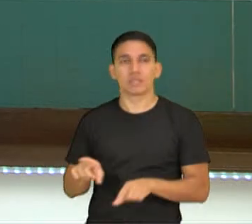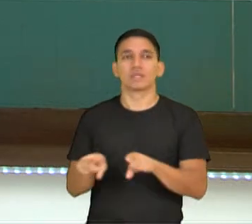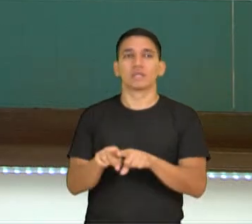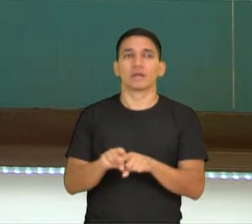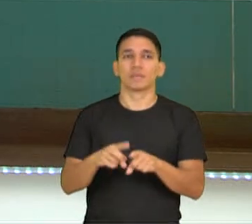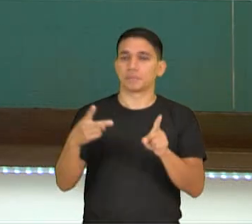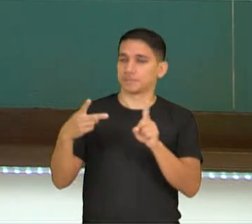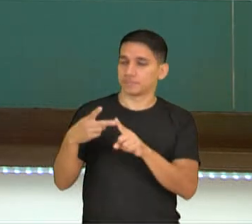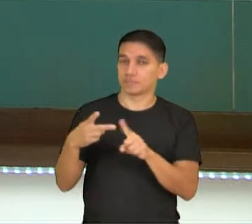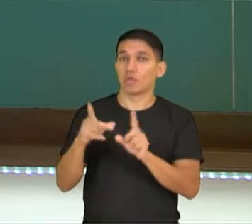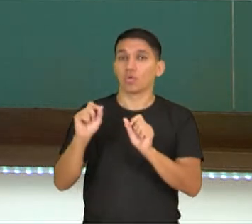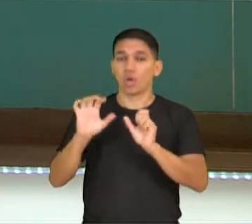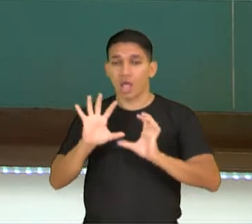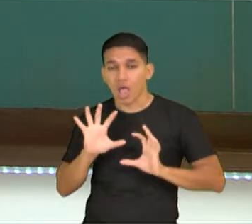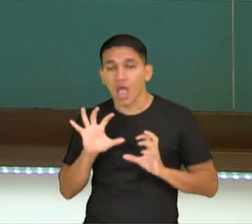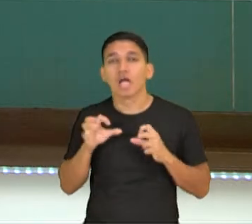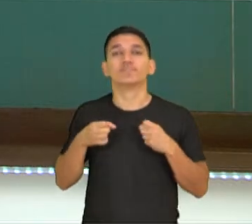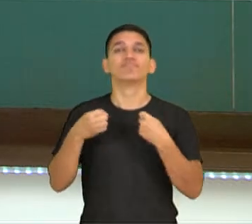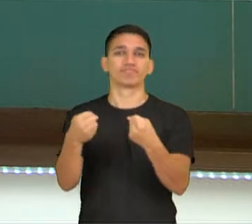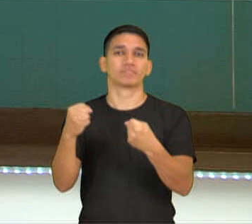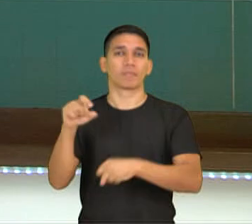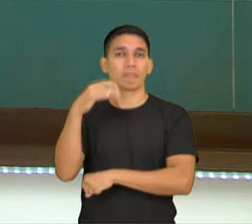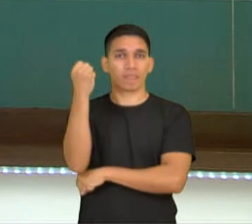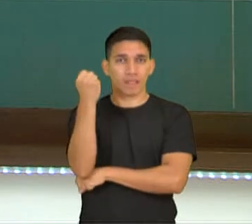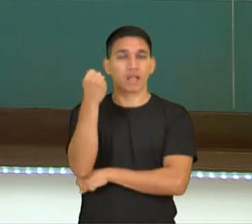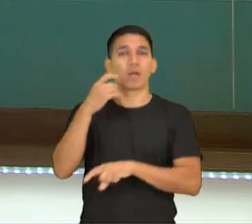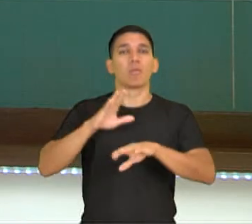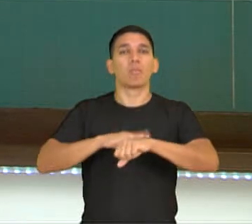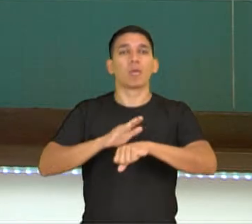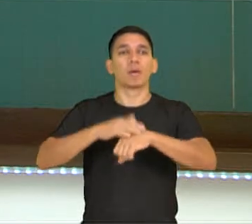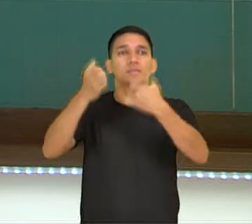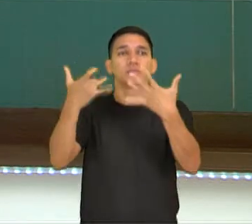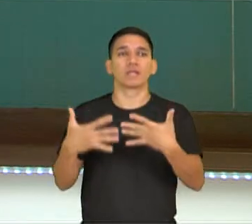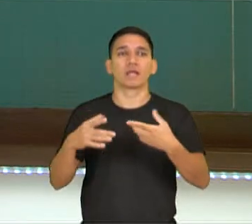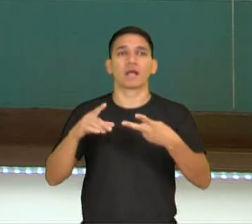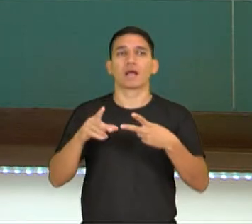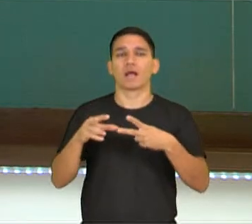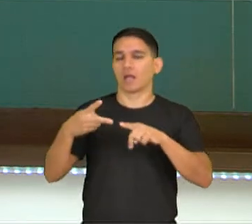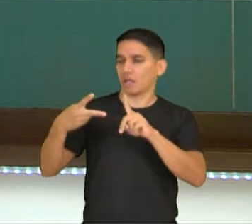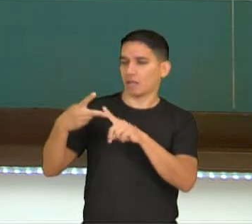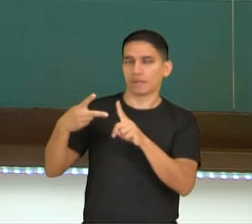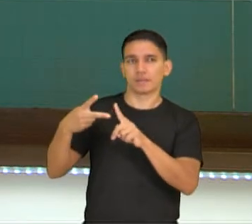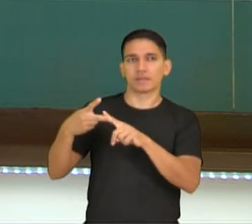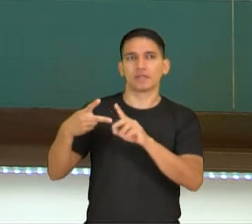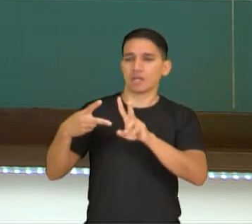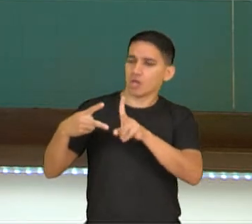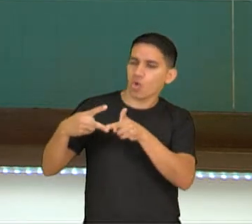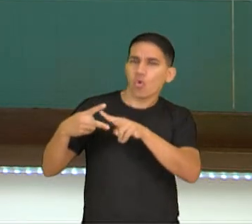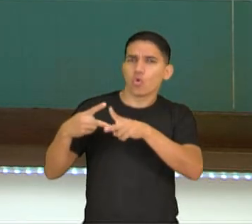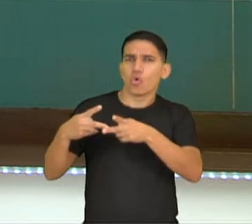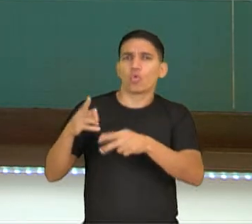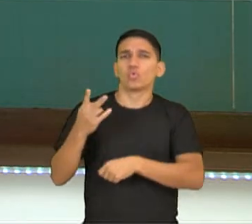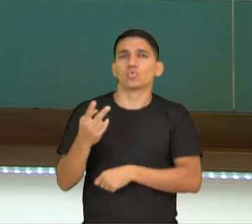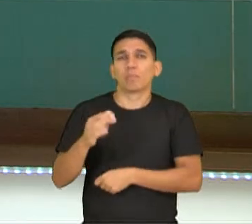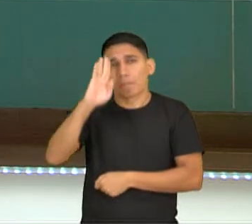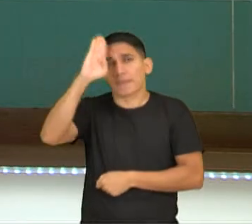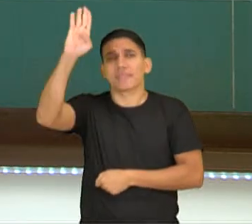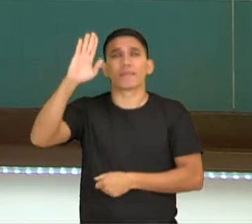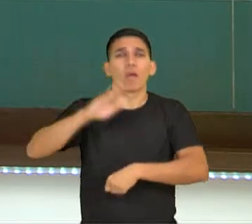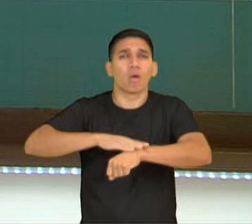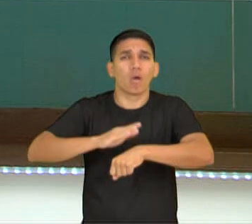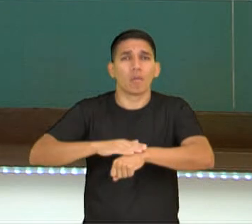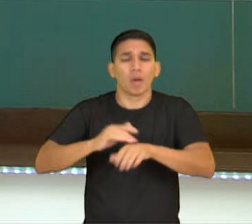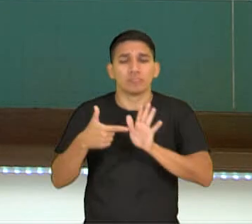a palavra apologia, nós vamos estar falando de uma defesa de alguma ideia. E aí os dois principais momentos que vão aparecer